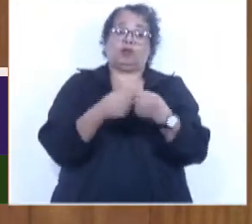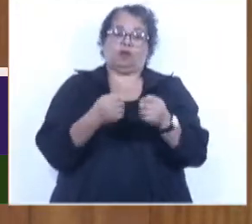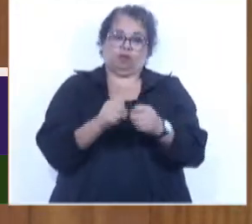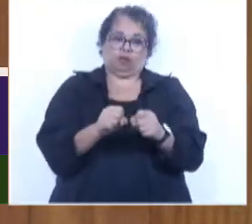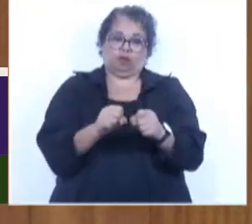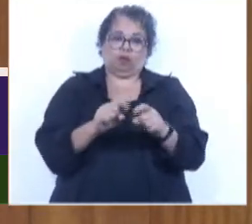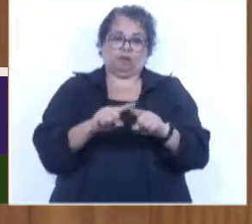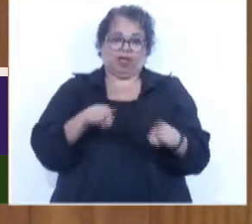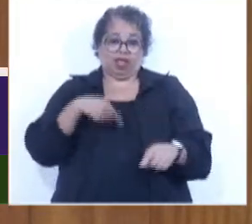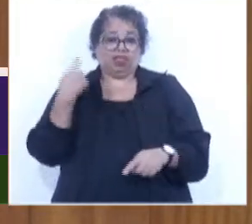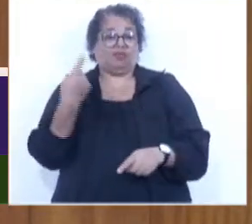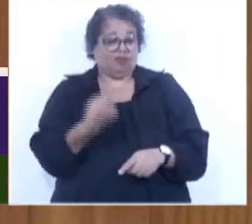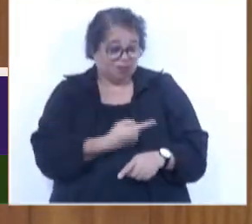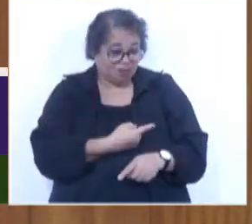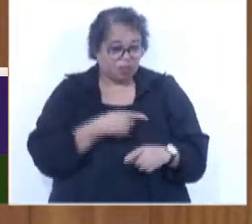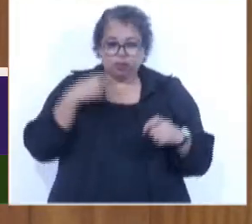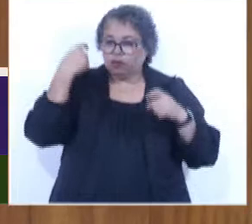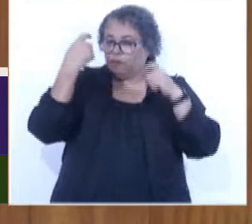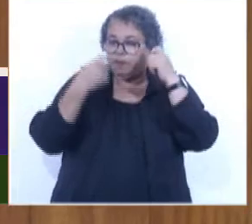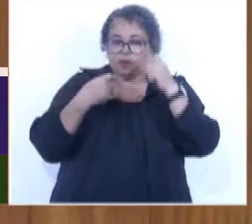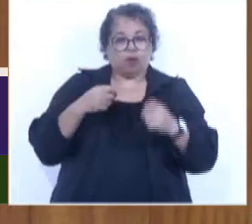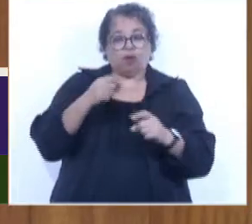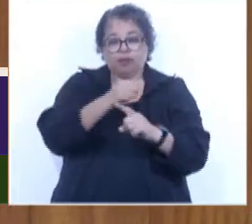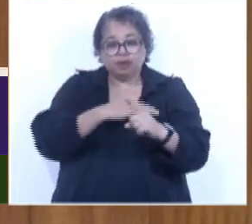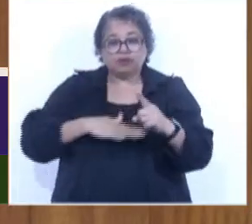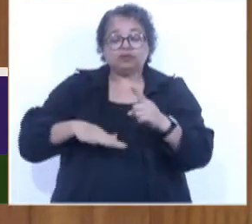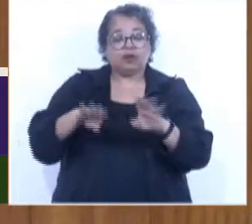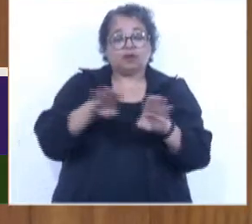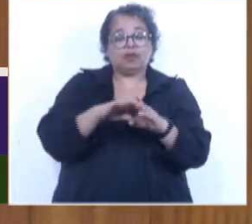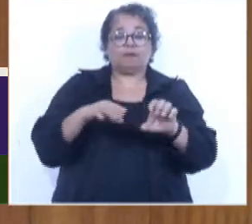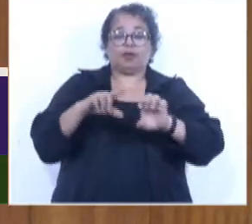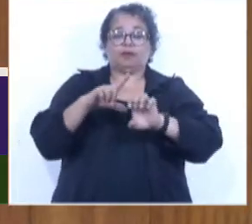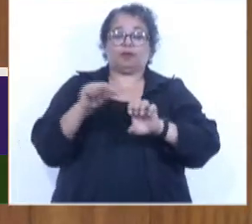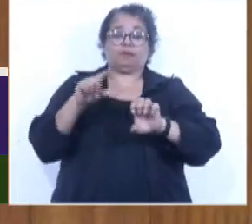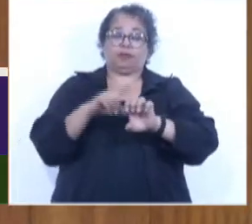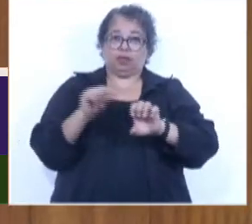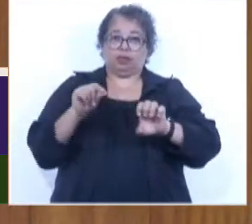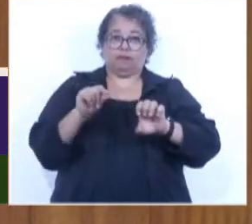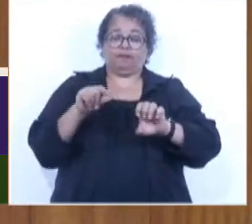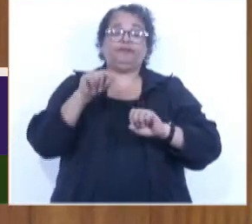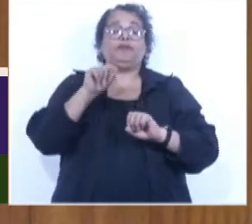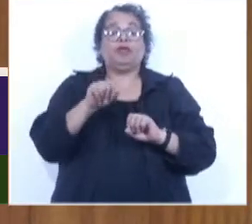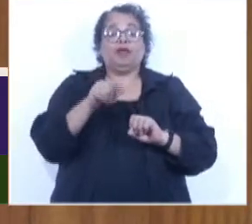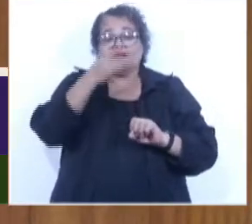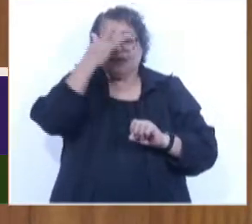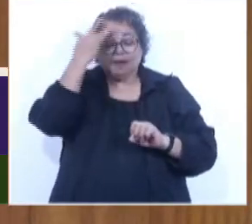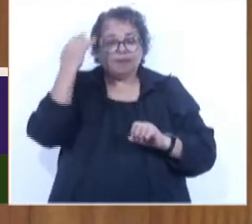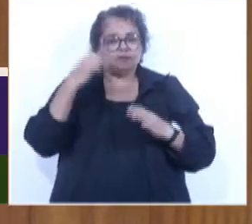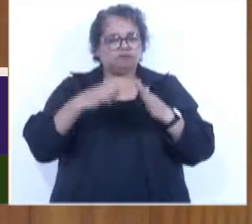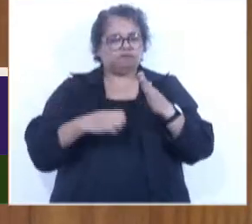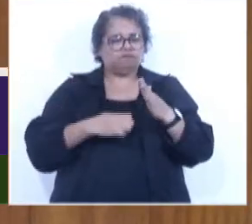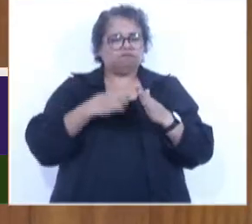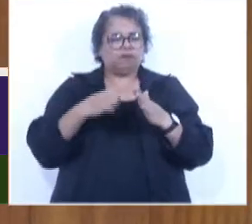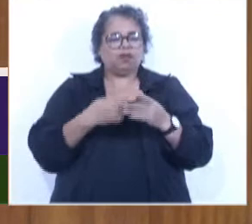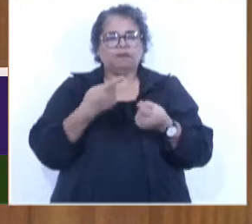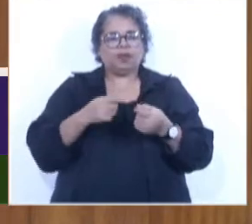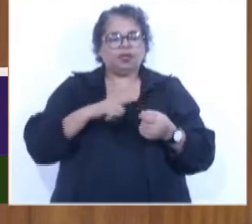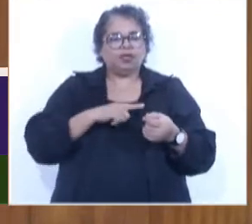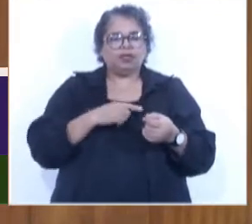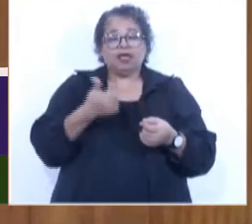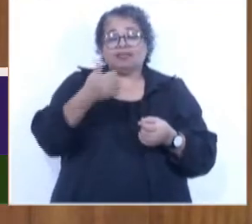social temos preocupação com o micro empresário e aquele empresário que tem até 10 funcionários